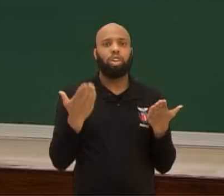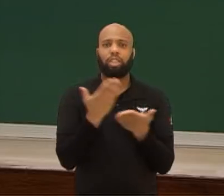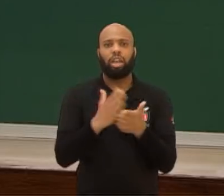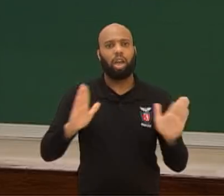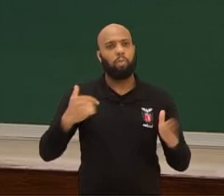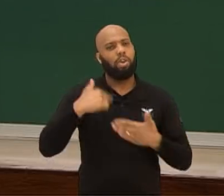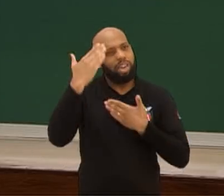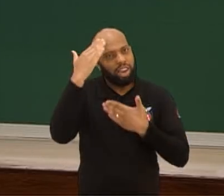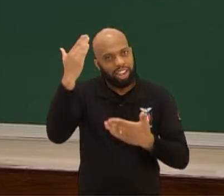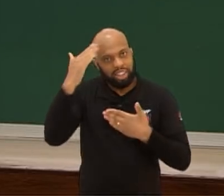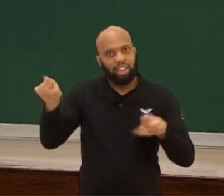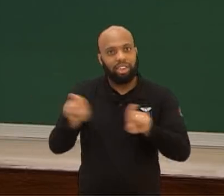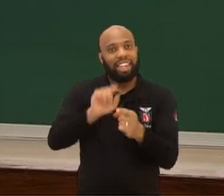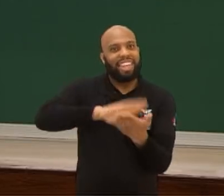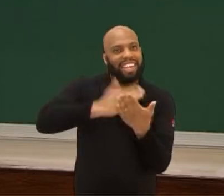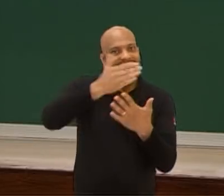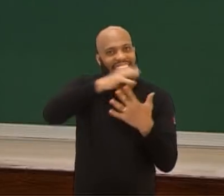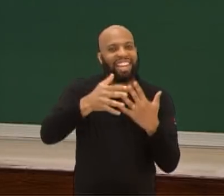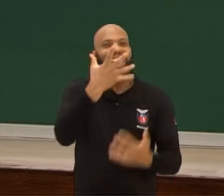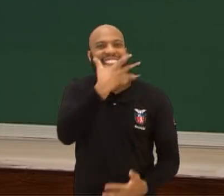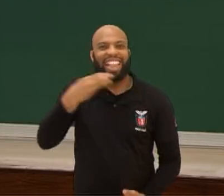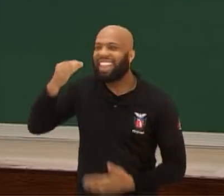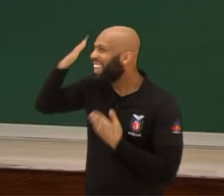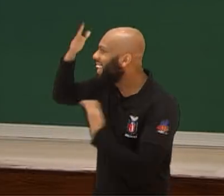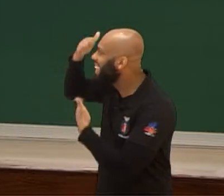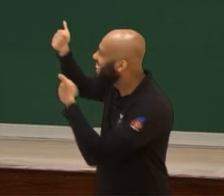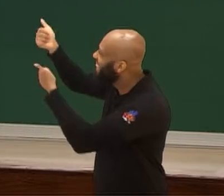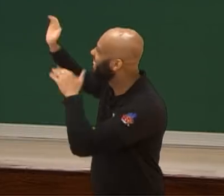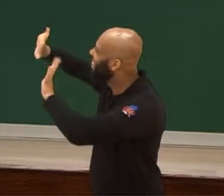só, agradecer a presença do Natan. Muito